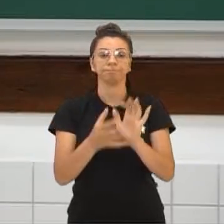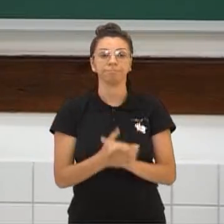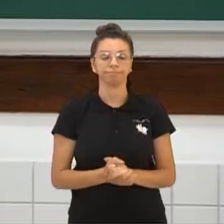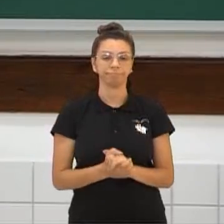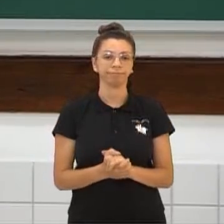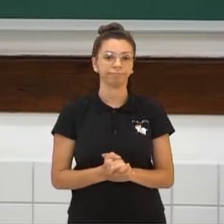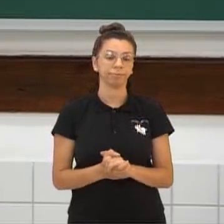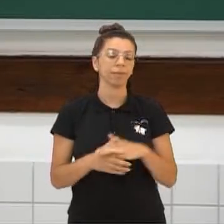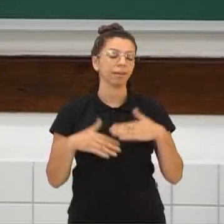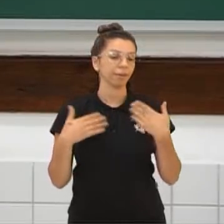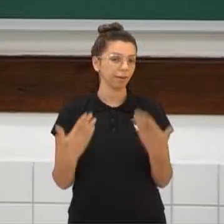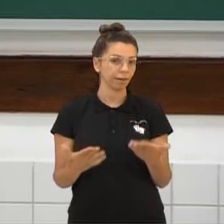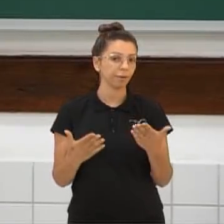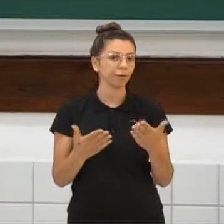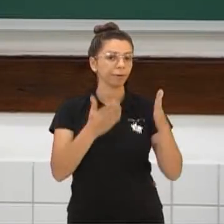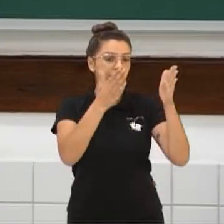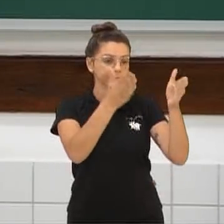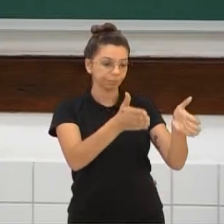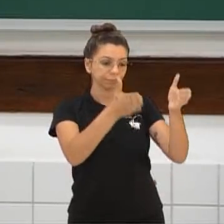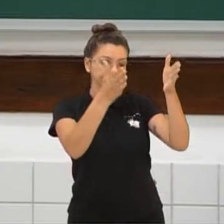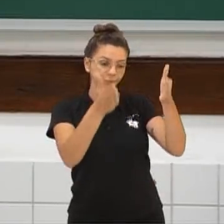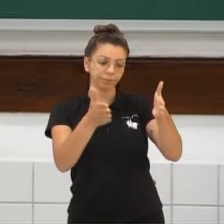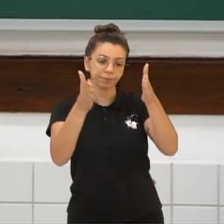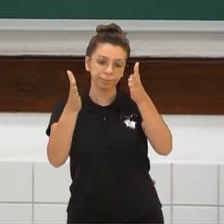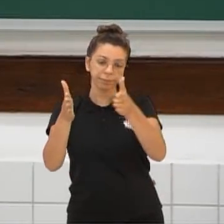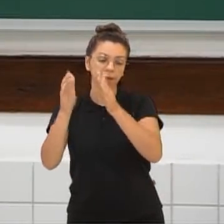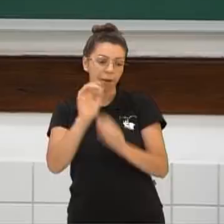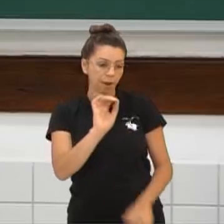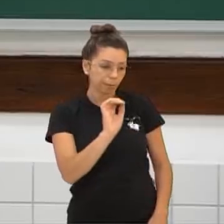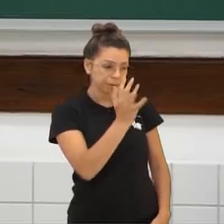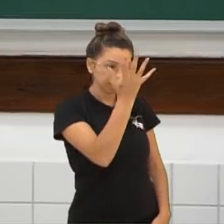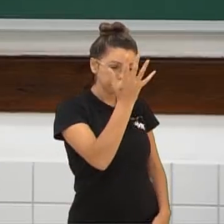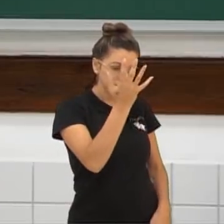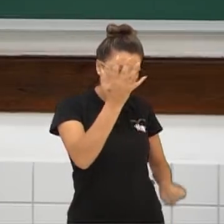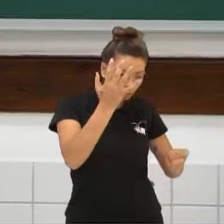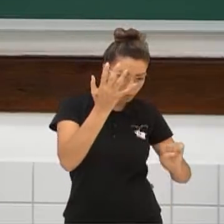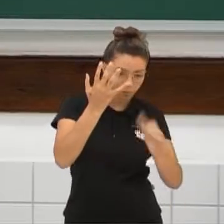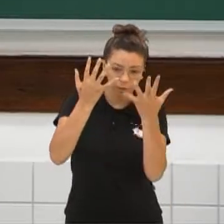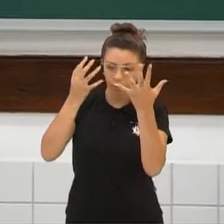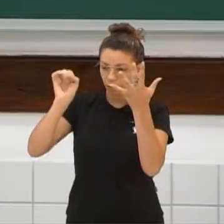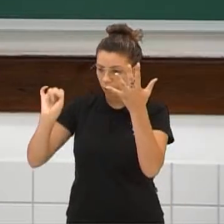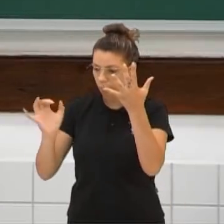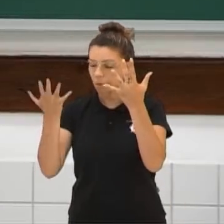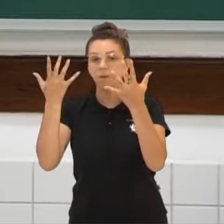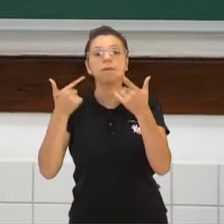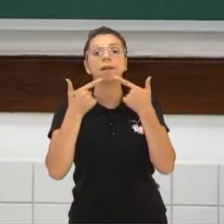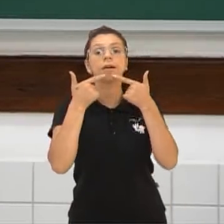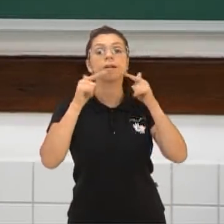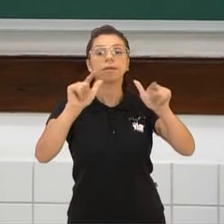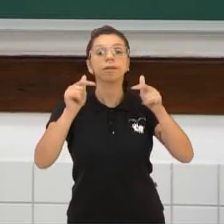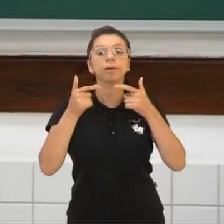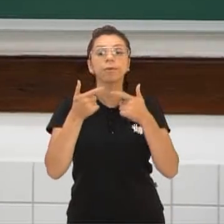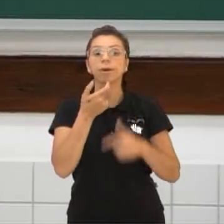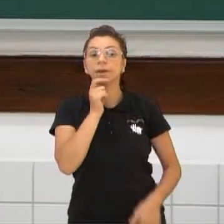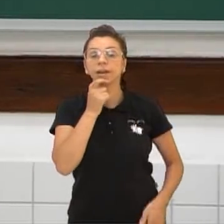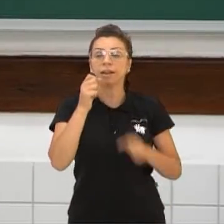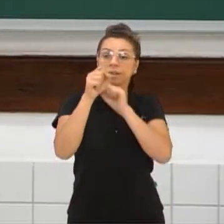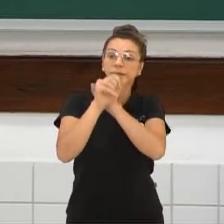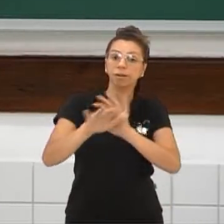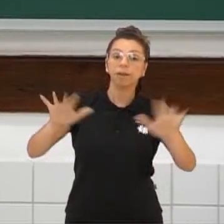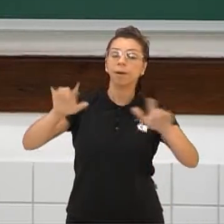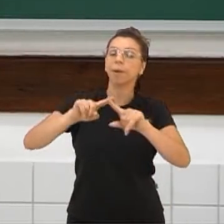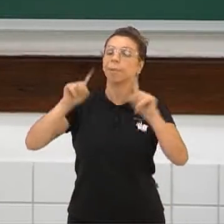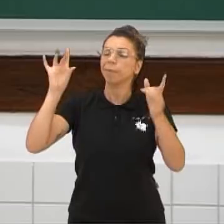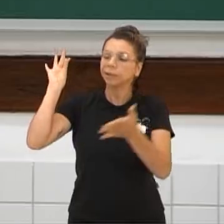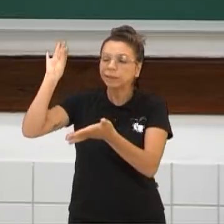foi gradativo. À medida que os fatos foram acontecendo, a língua começou a ser espalhada. Mas ela se concretizou